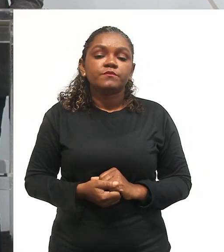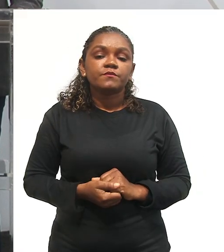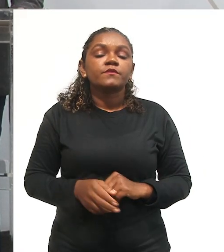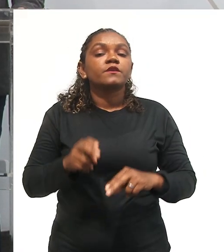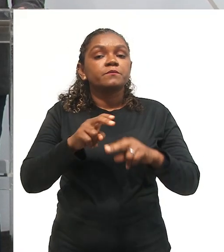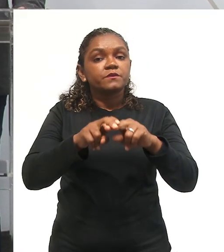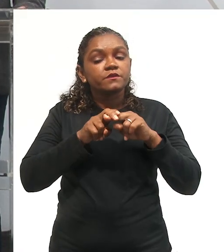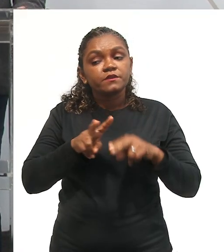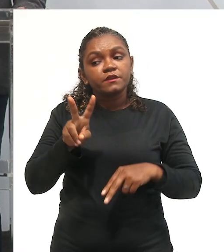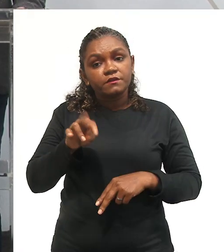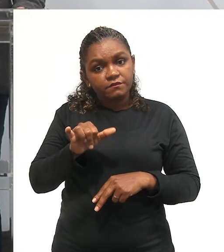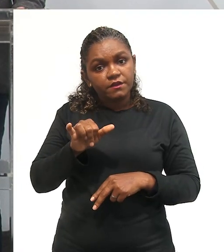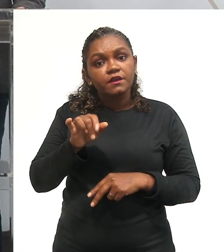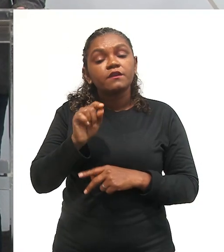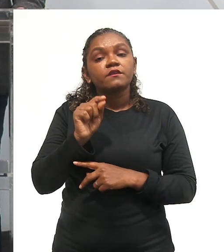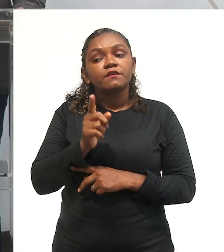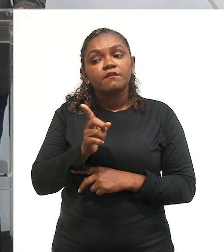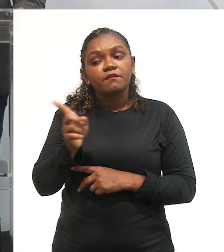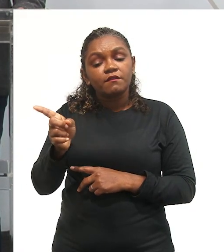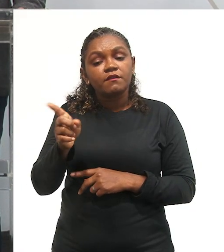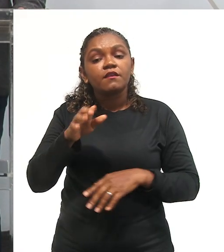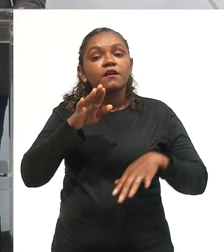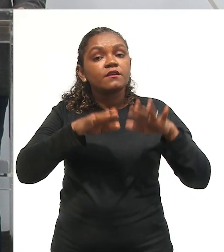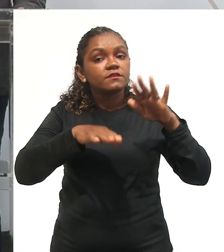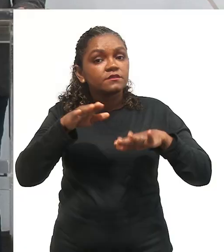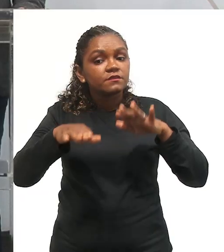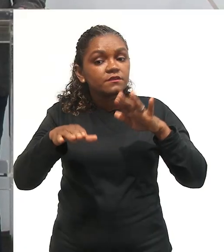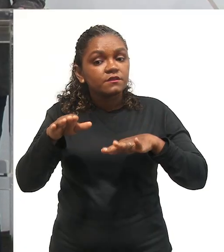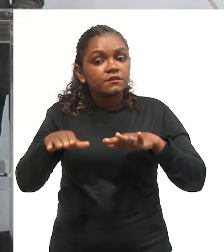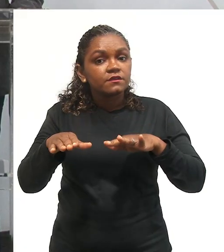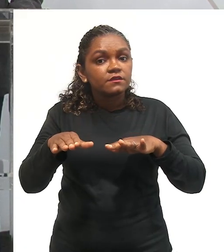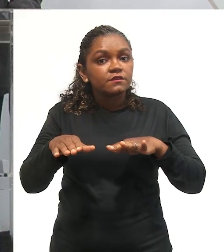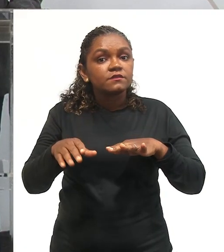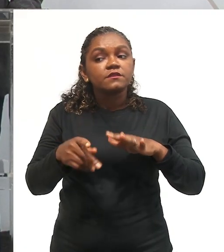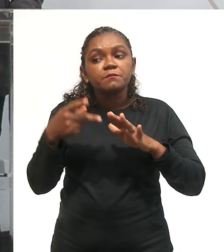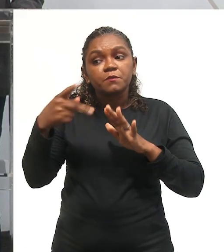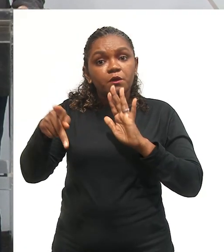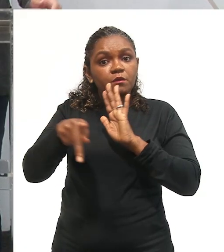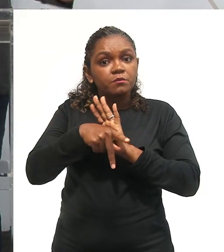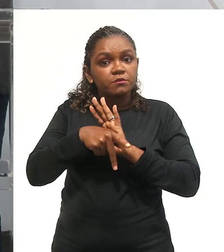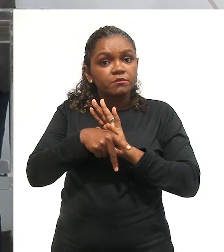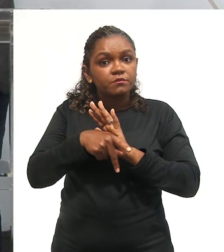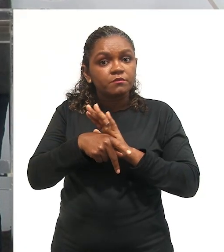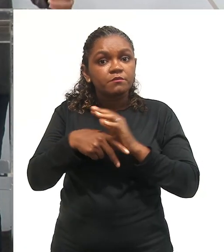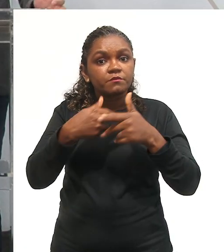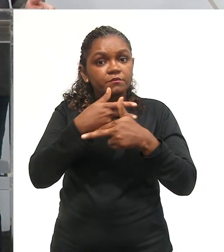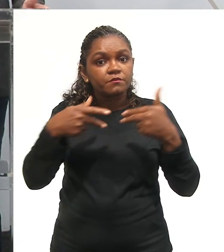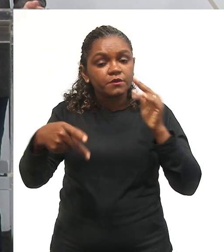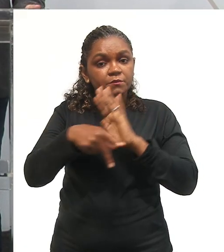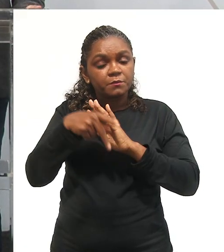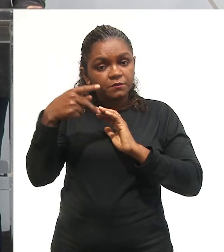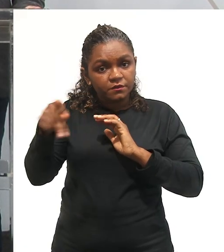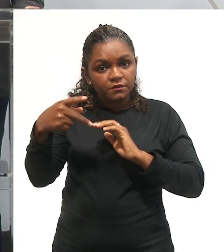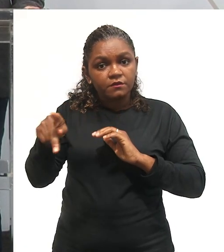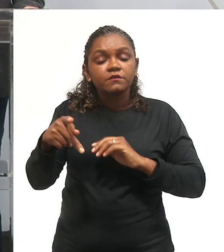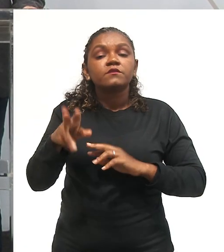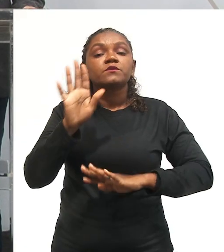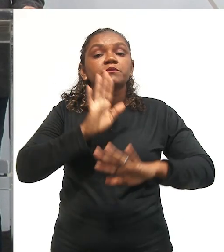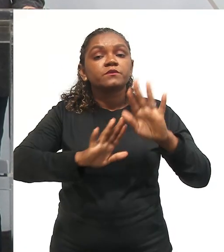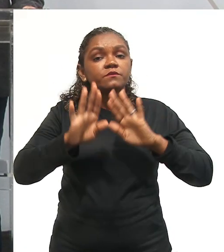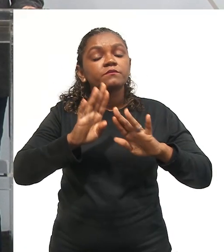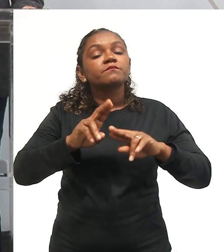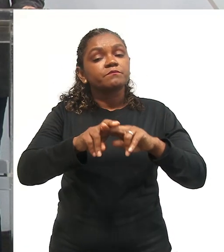administrador. E então ele vai poder, inclusive, responder com os seus próprios bens. assim como acontece